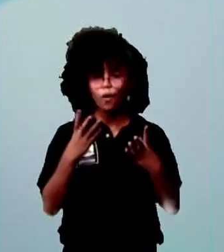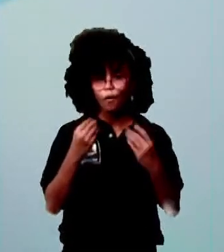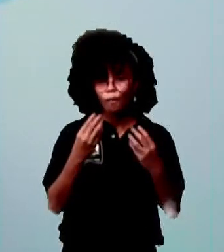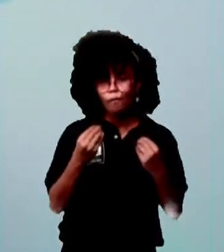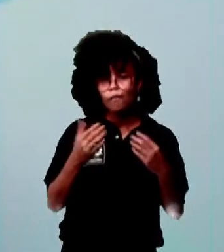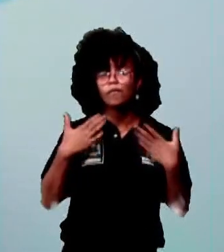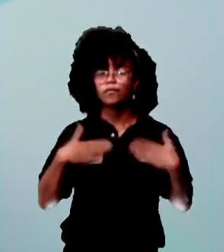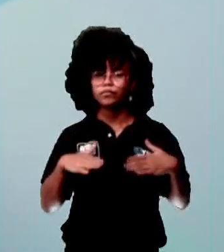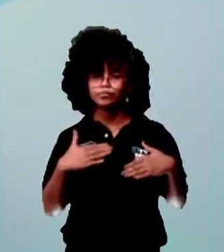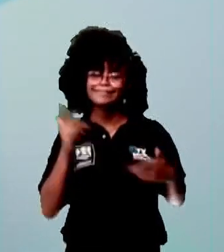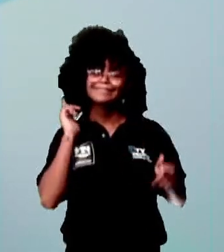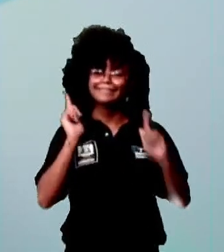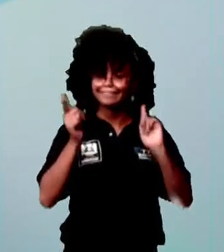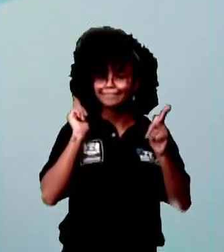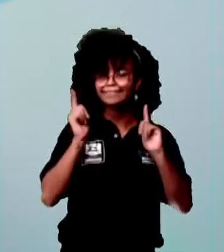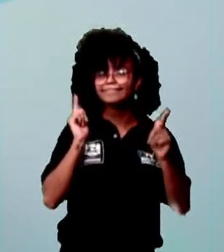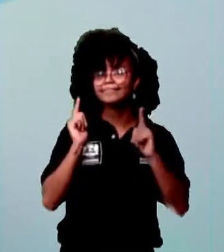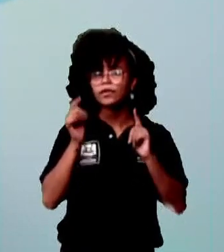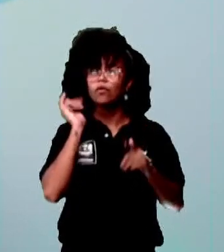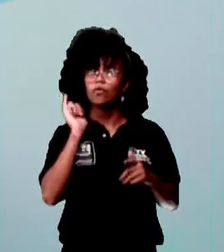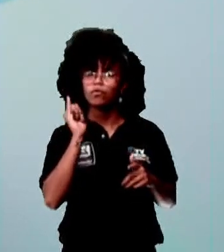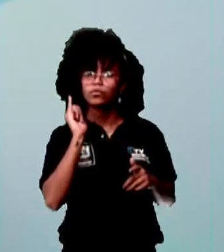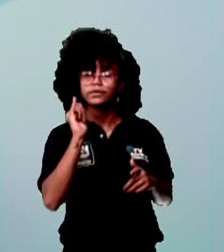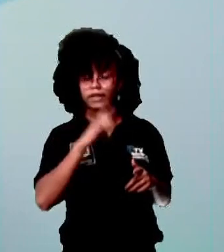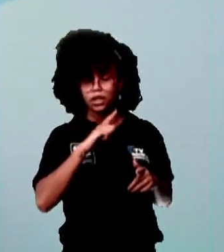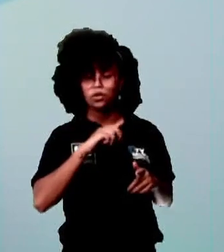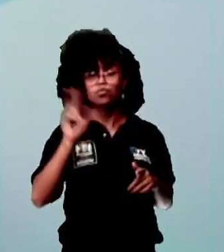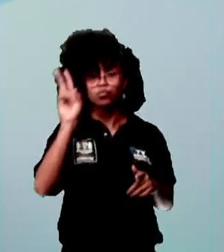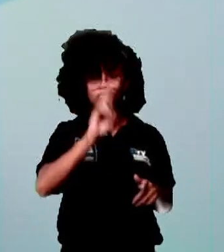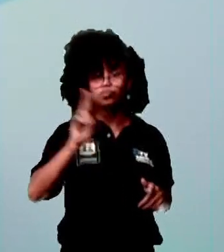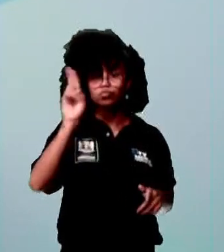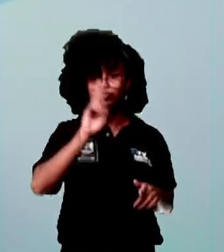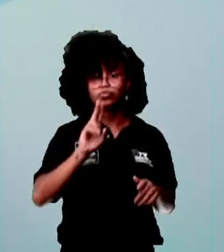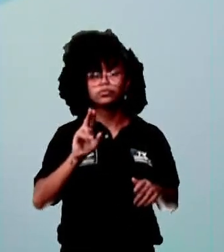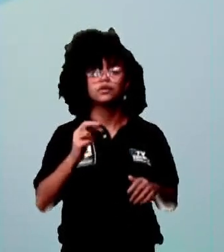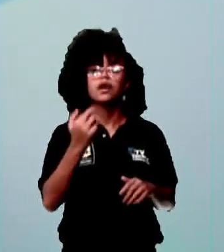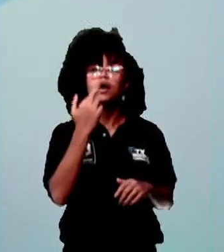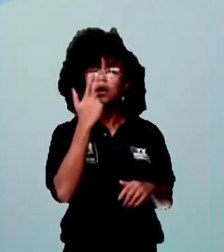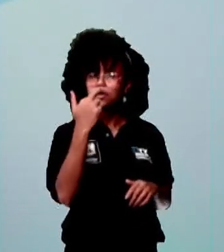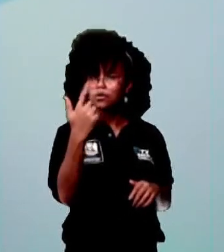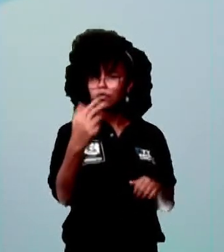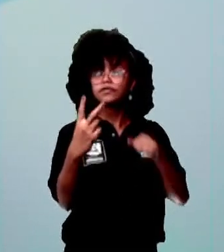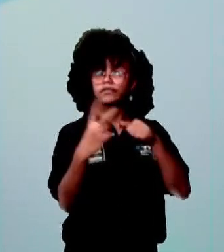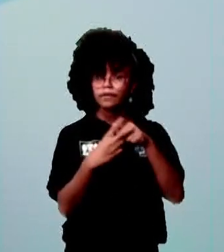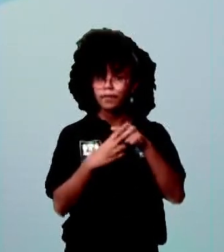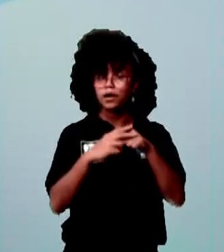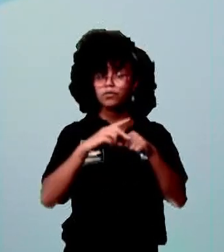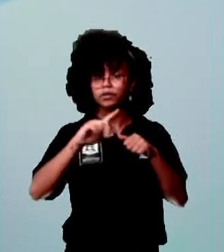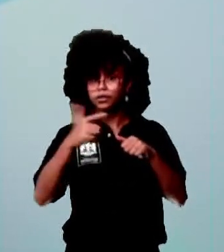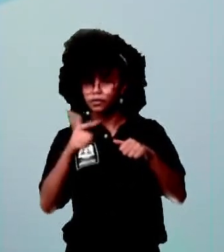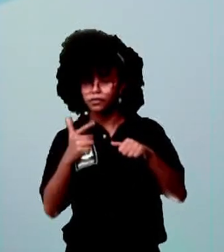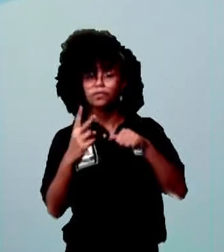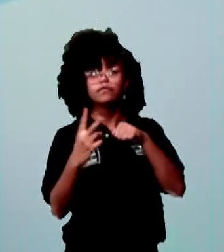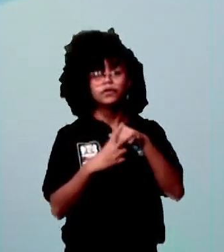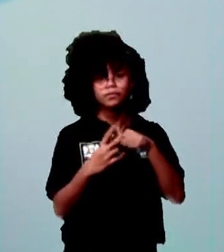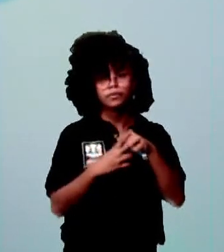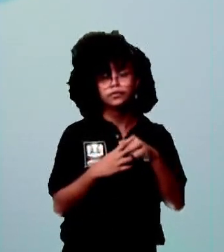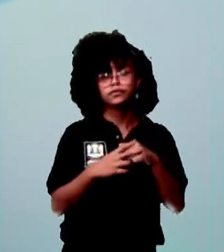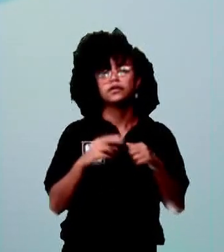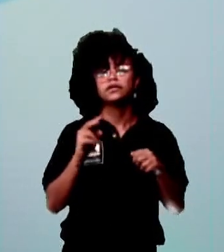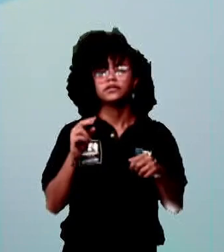dinâmicas e divertidas, elas vão contar com o uso da linguagem verbal e não verbal, sempre alinhada,